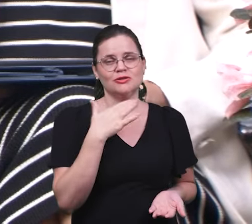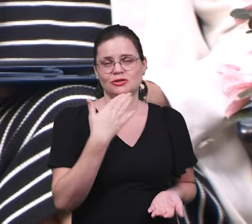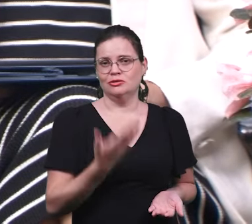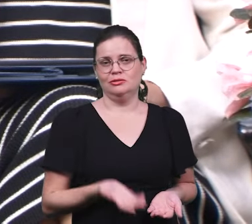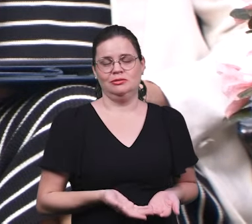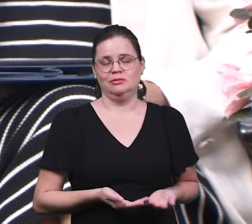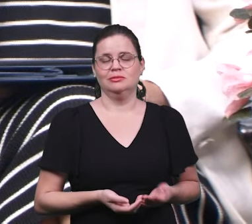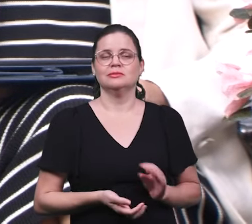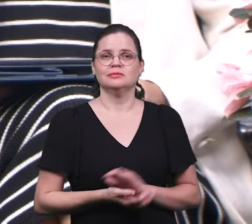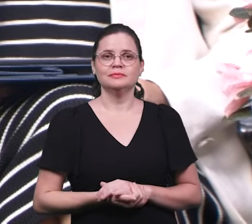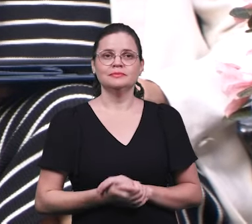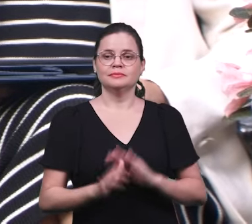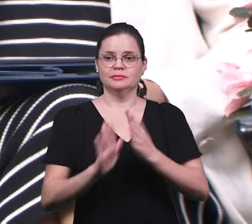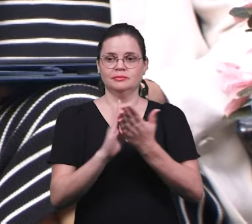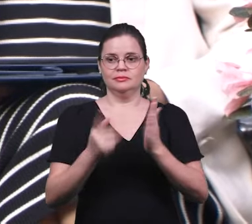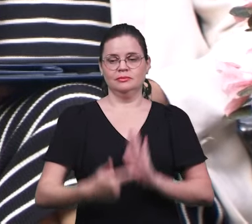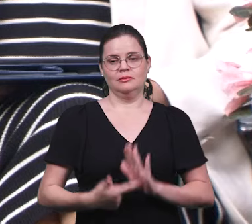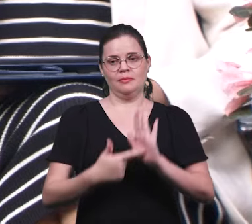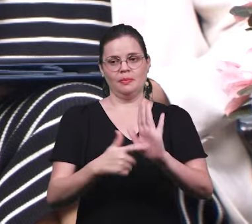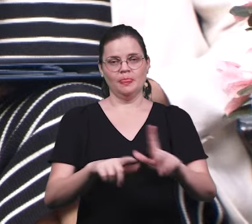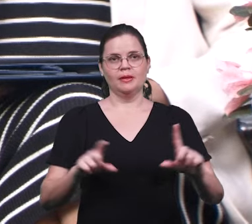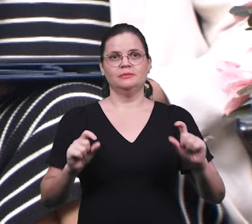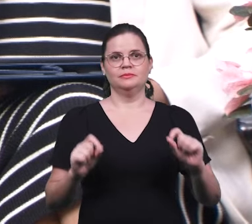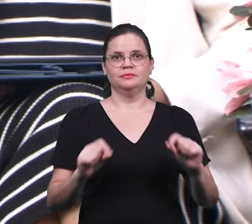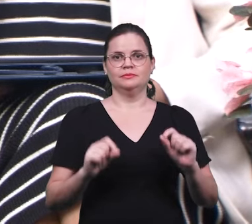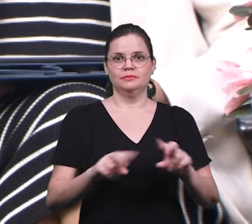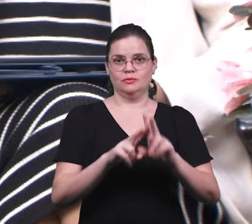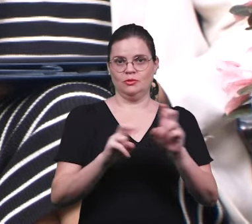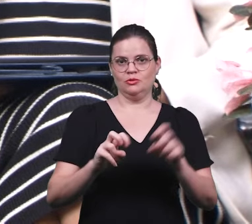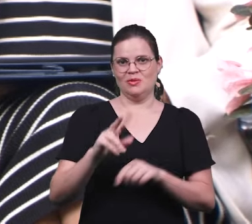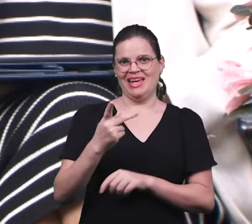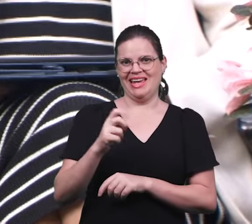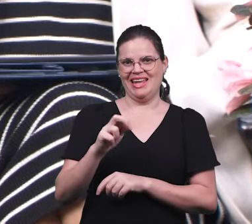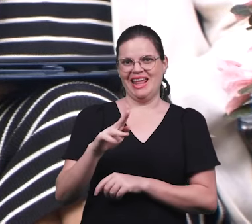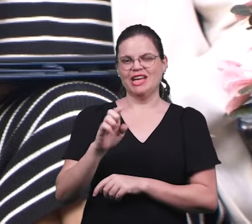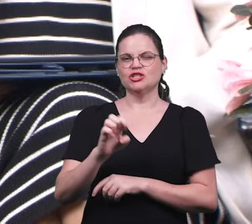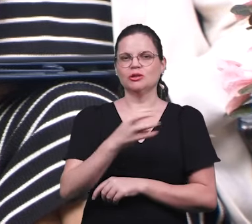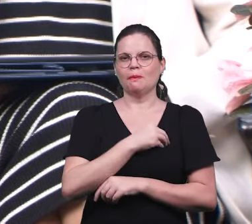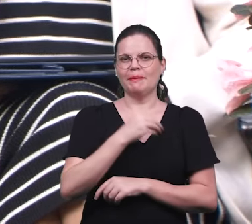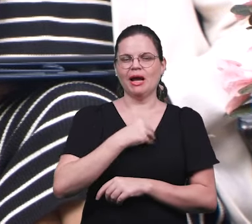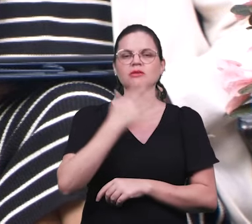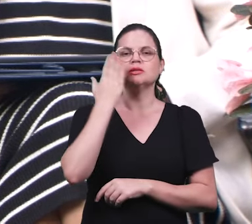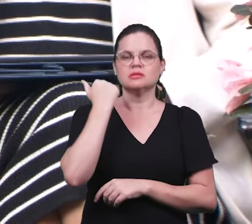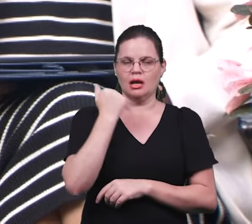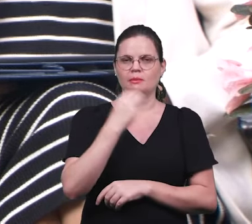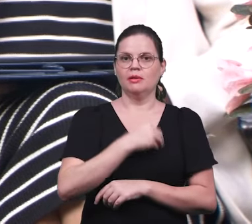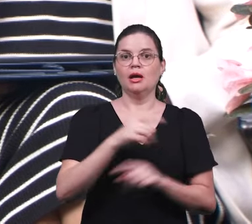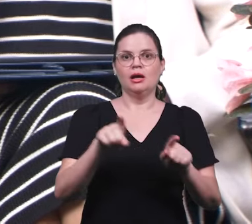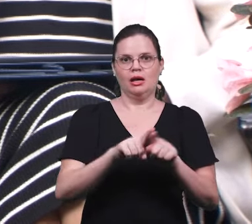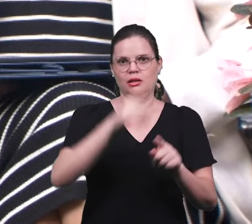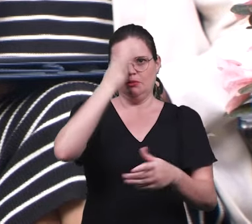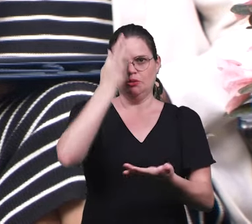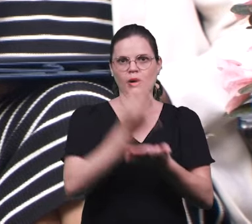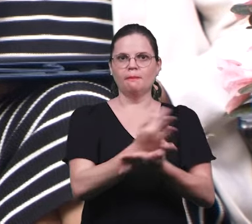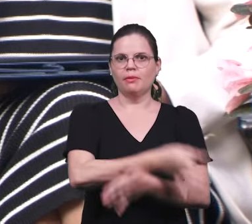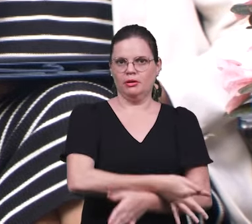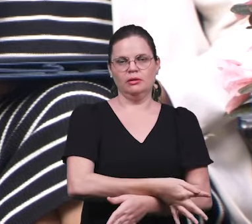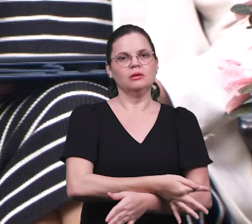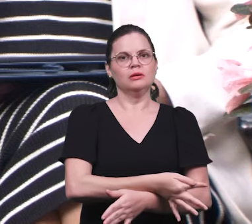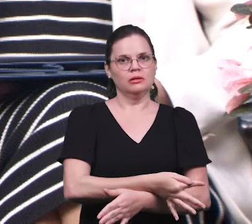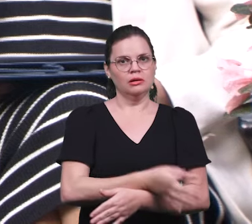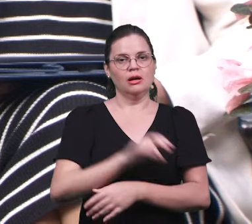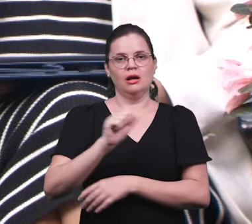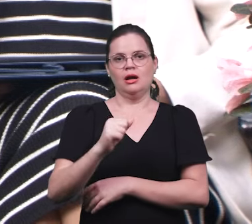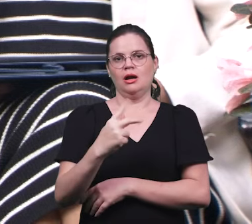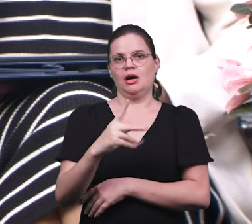E a palavra de Deus fala a respeito do herege e fala mais, porque fala a respeito do apóstata também. E o